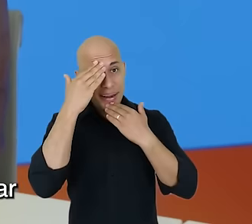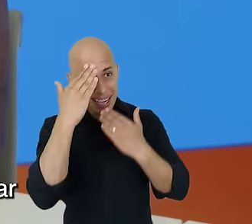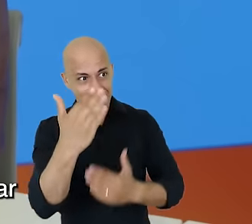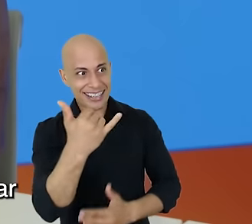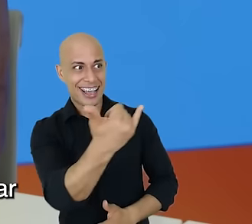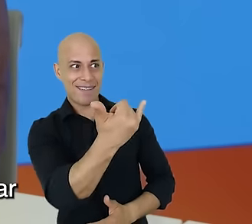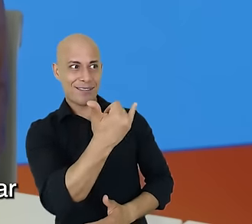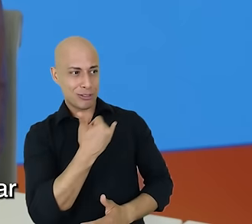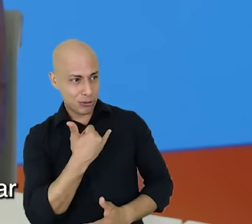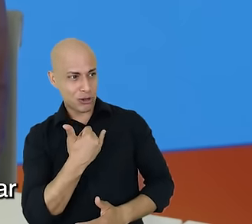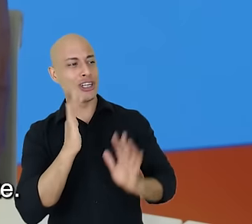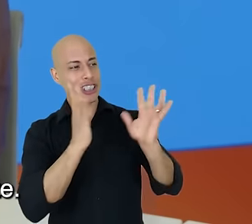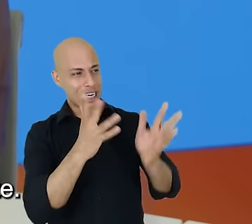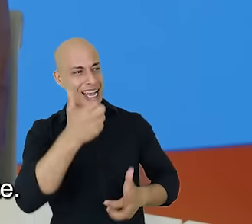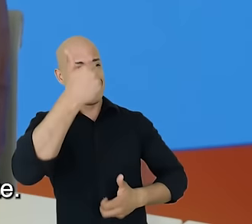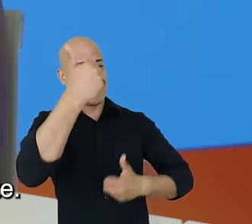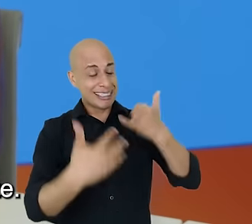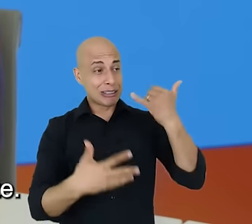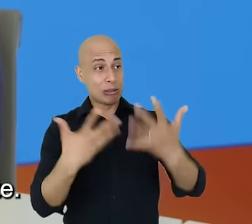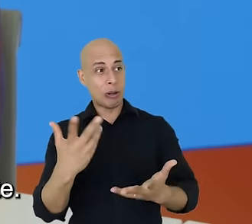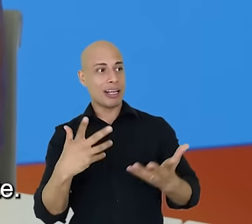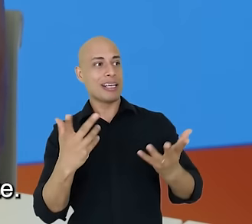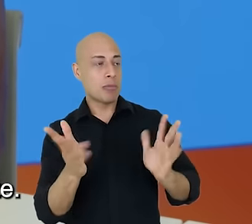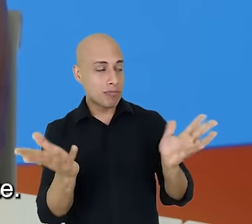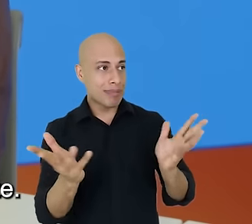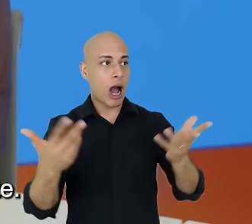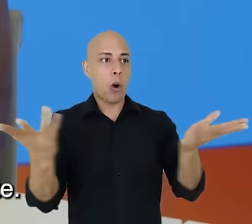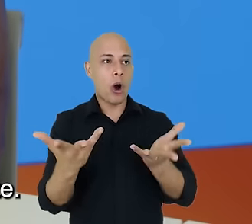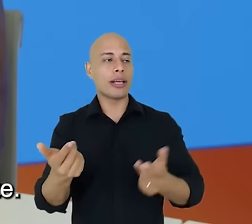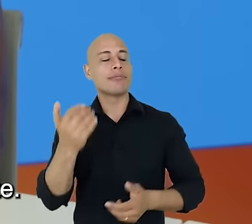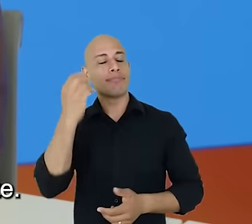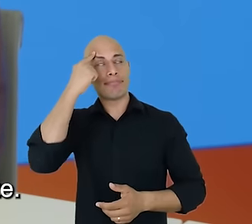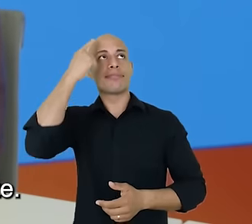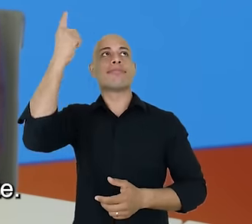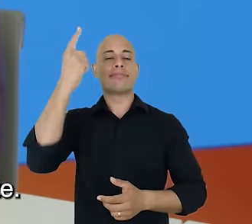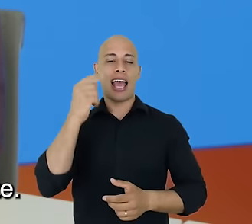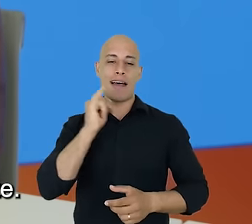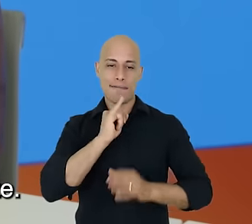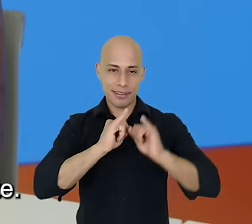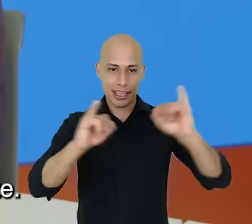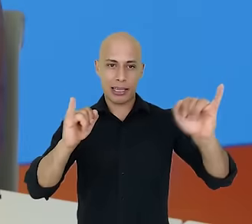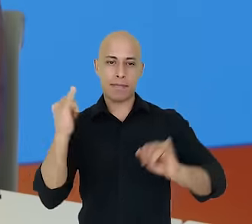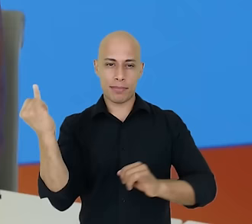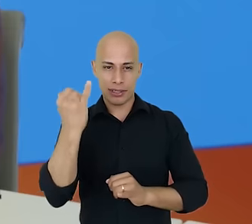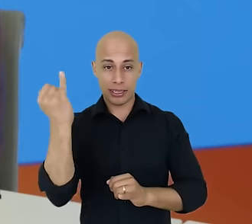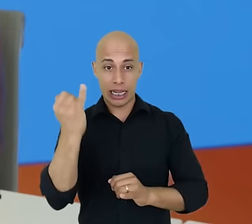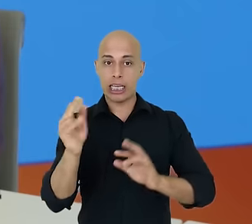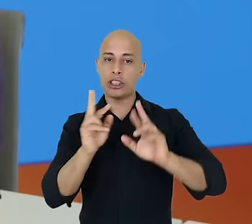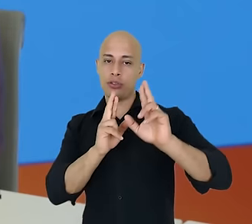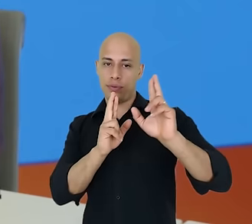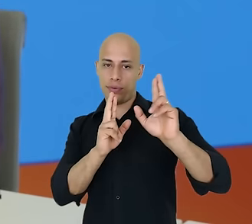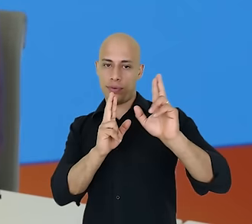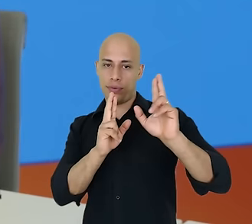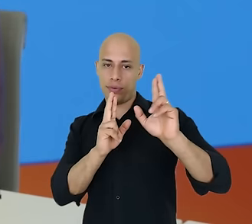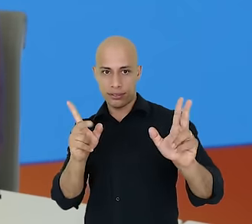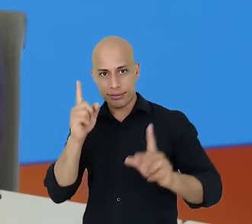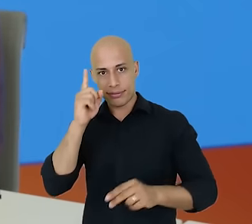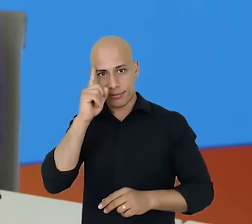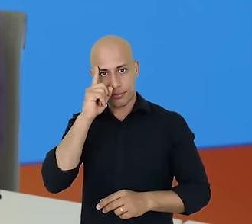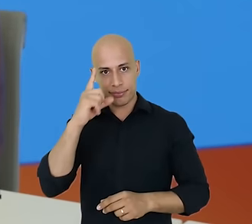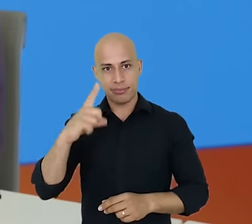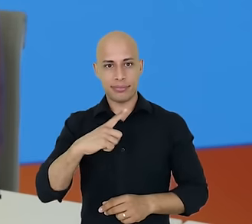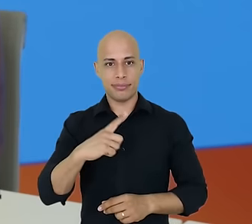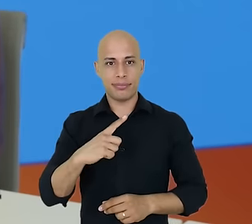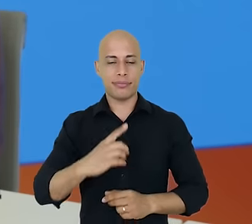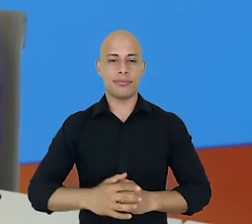gente fica aquela correria de querer explicar e acabo atropelando aqui e esqueço de falar o mais importante né existe a diferença desses